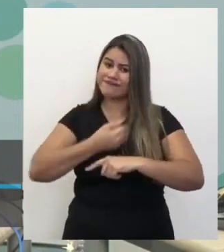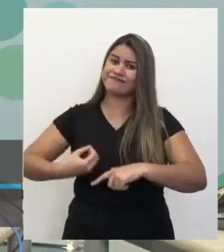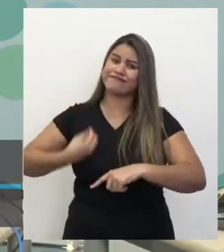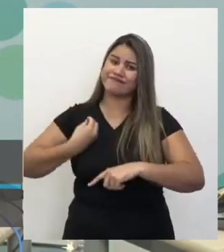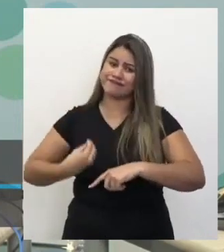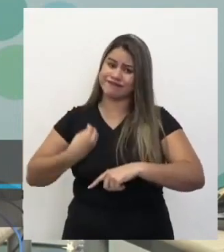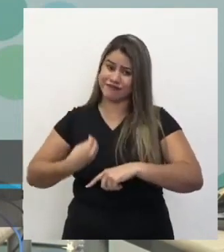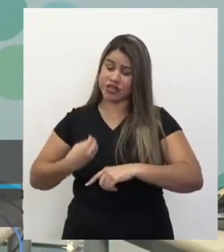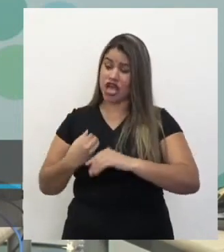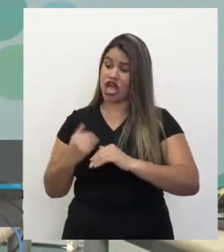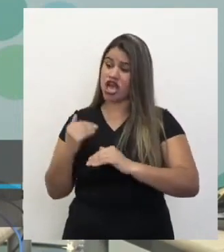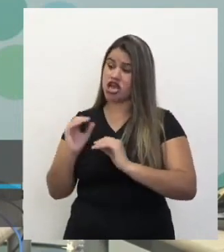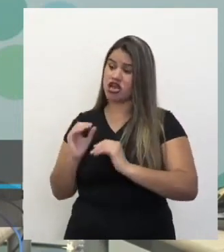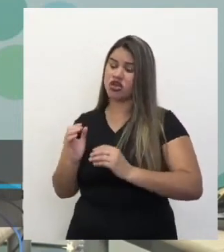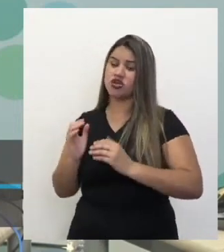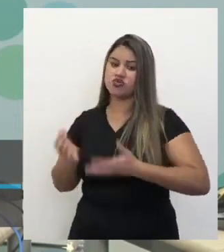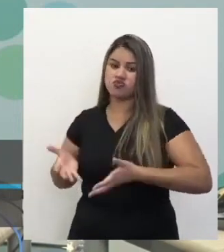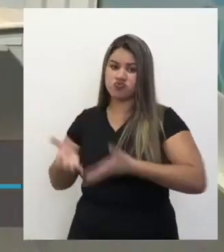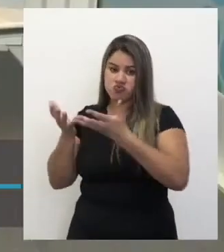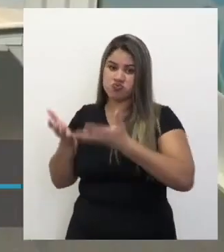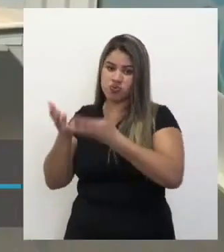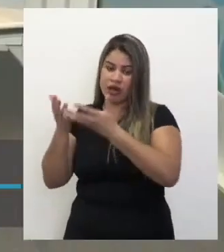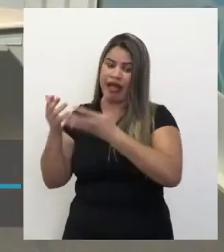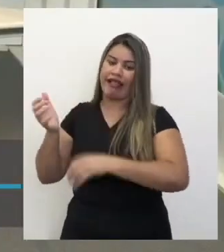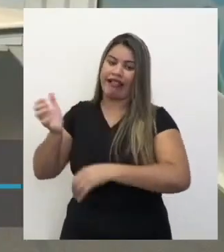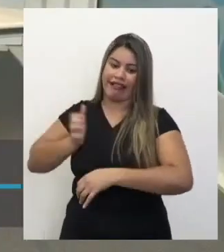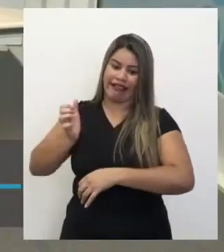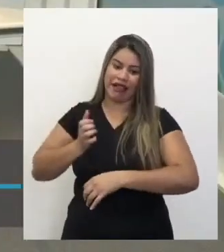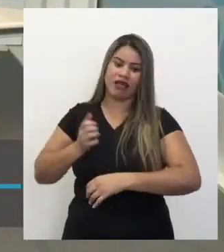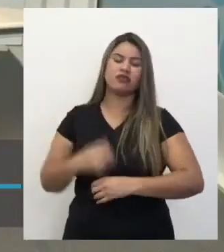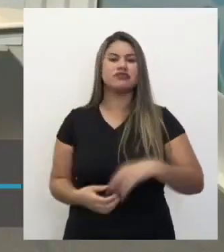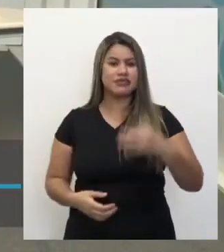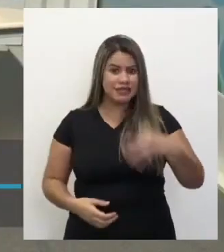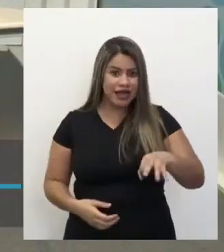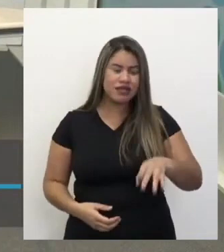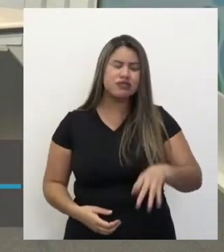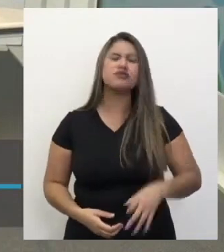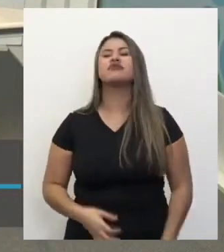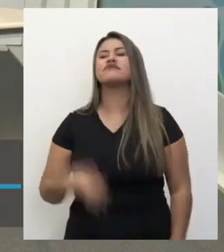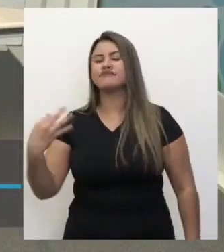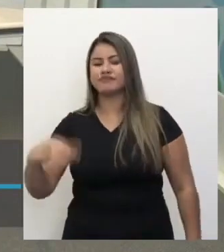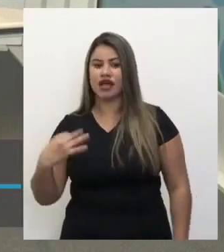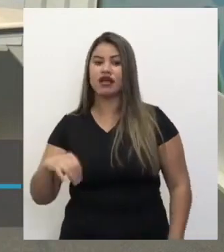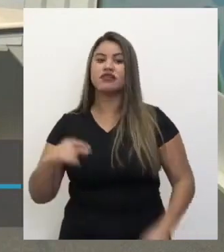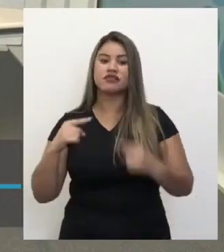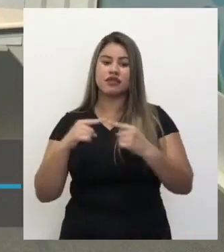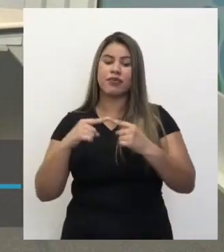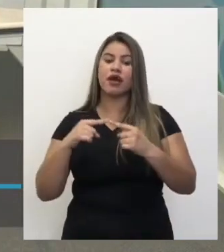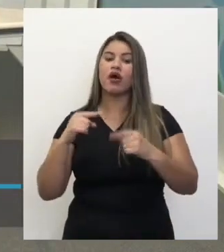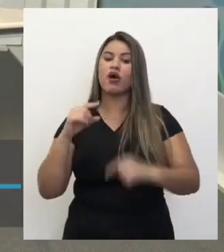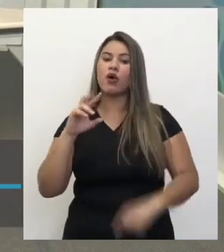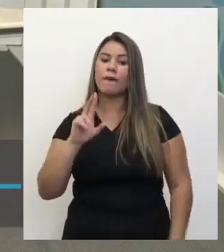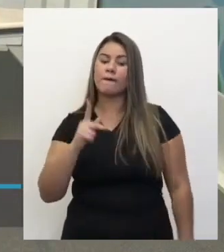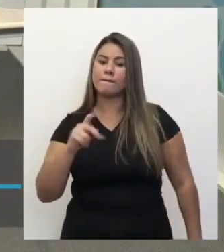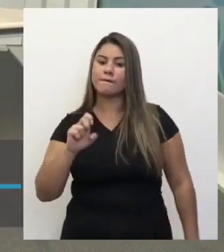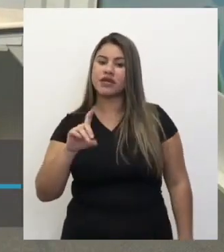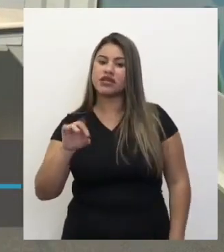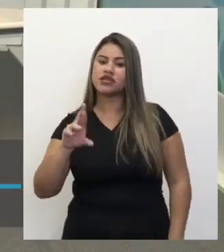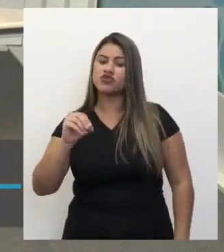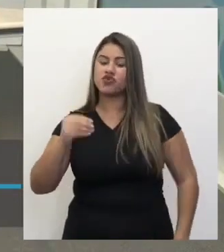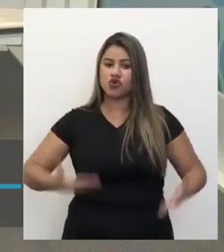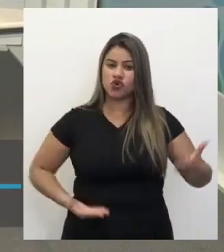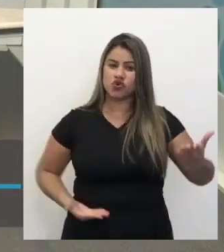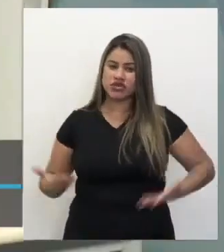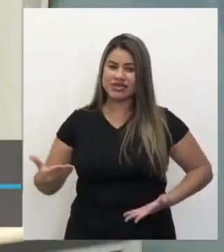a nobreza. Está correto? Está correto, inclusive muito parecida com uma outra resposta aqui do Pedro, onde ele disse que os servos eram as pessoas